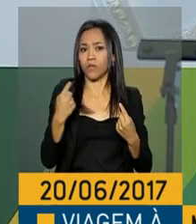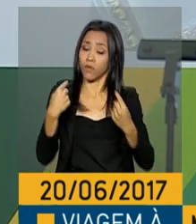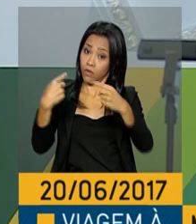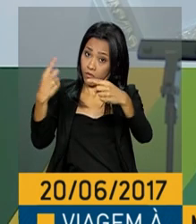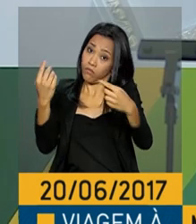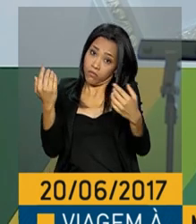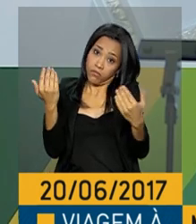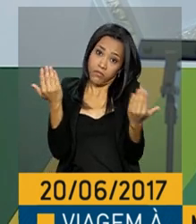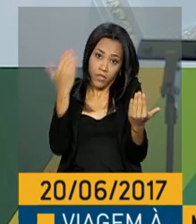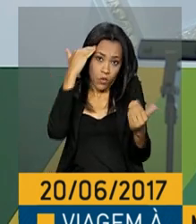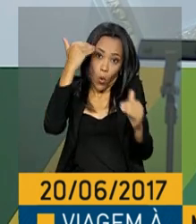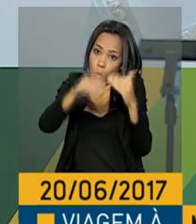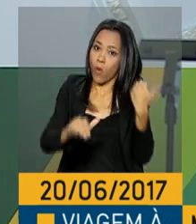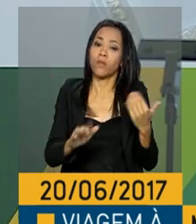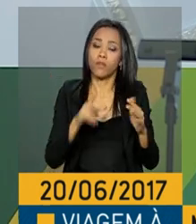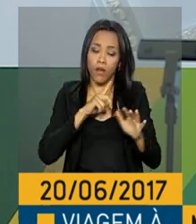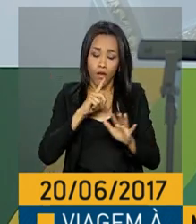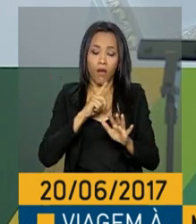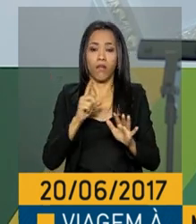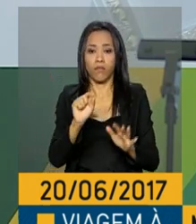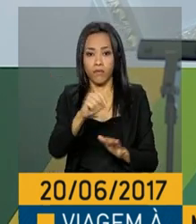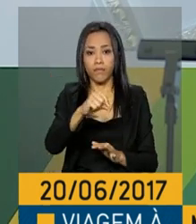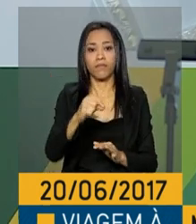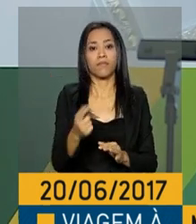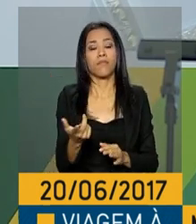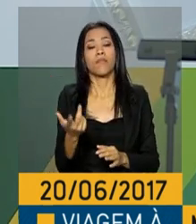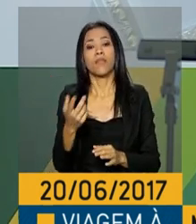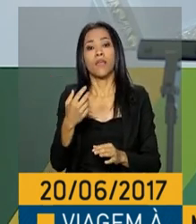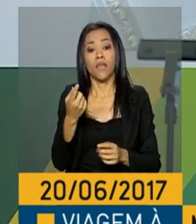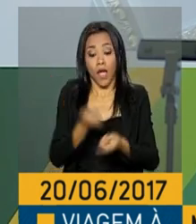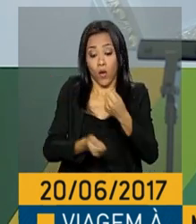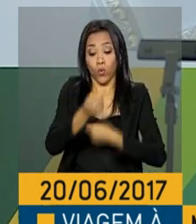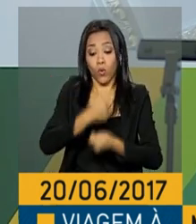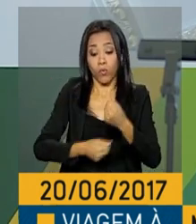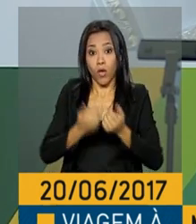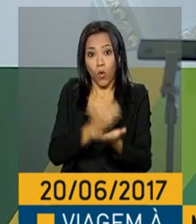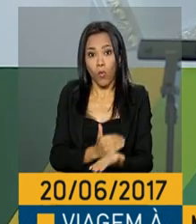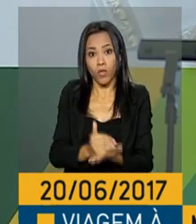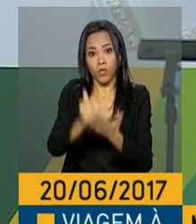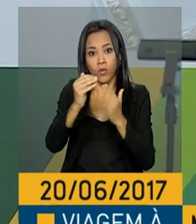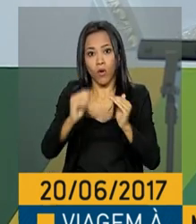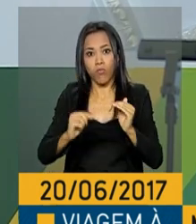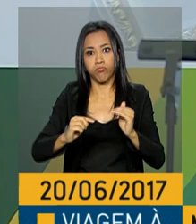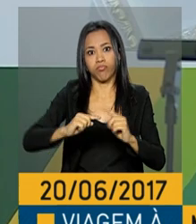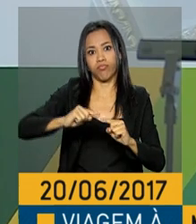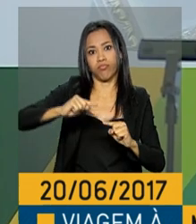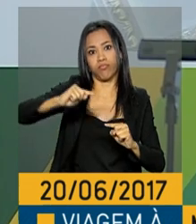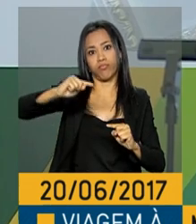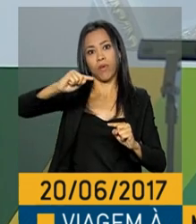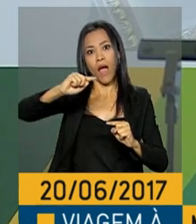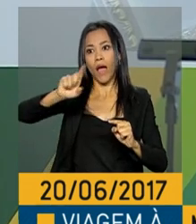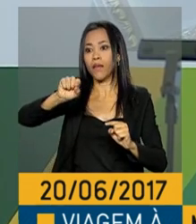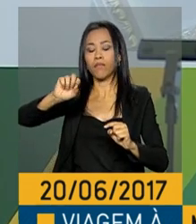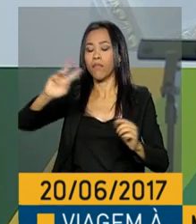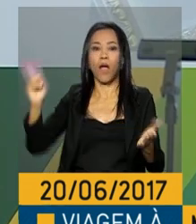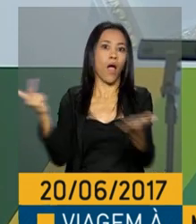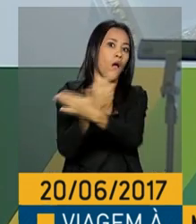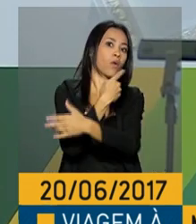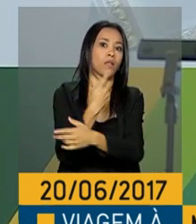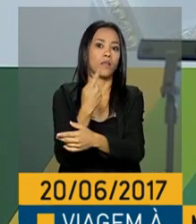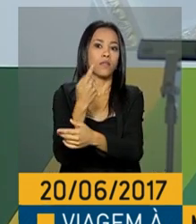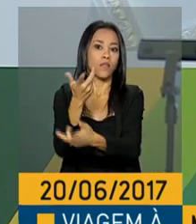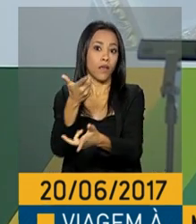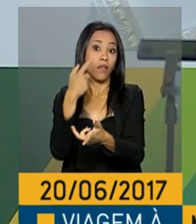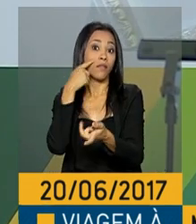exata e precisamente no momento em que a economia começou a decolar, de repente acontecem fatos que visam a tentar